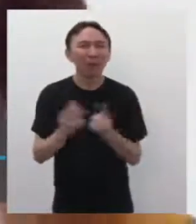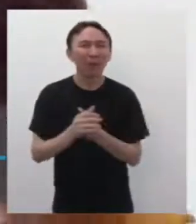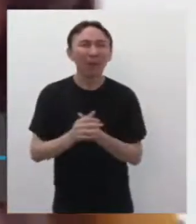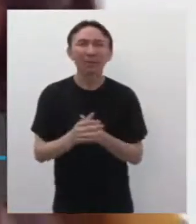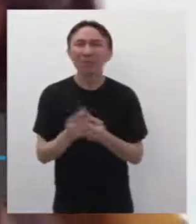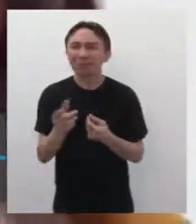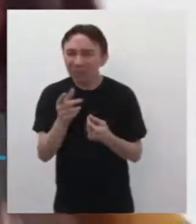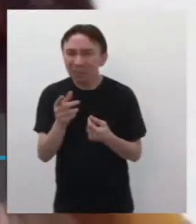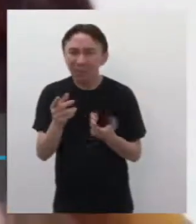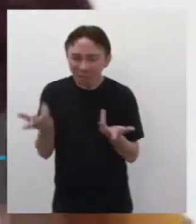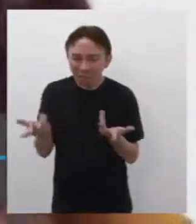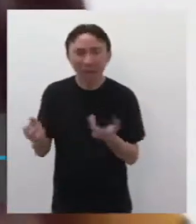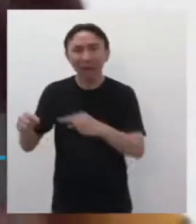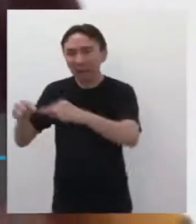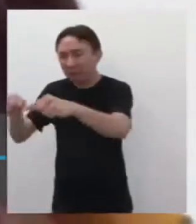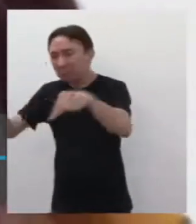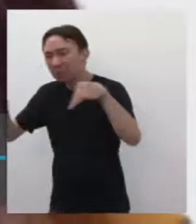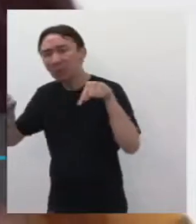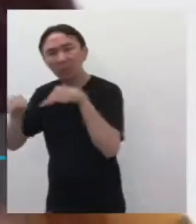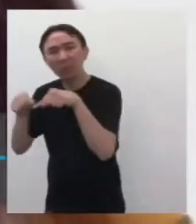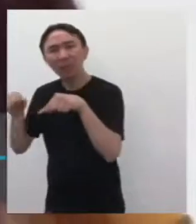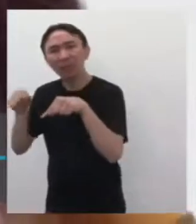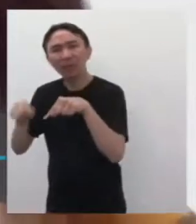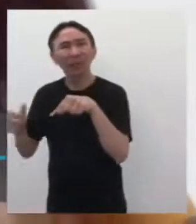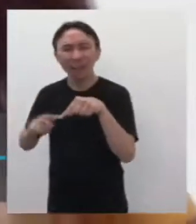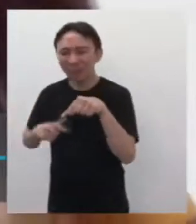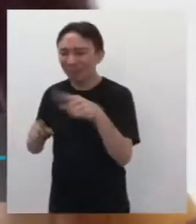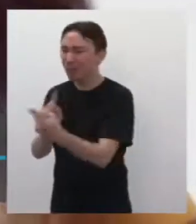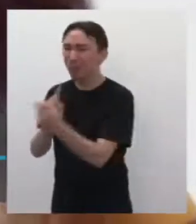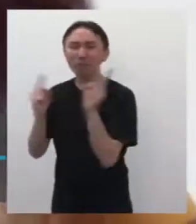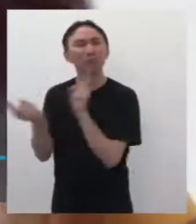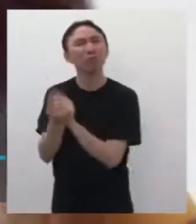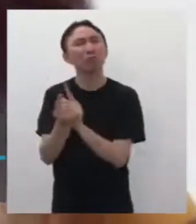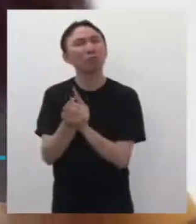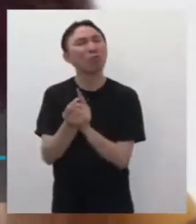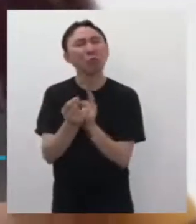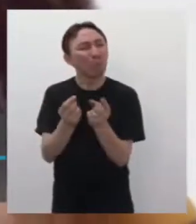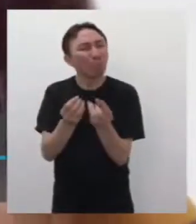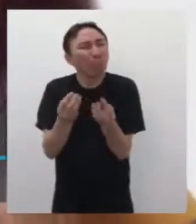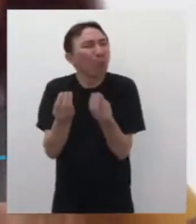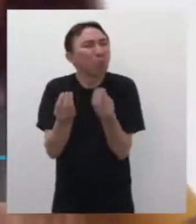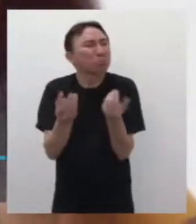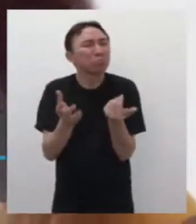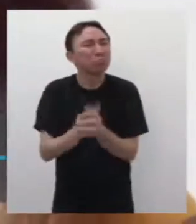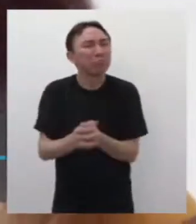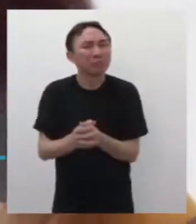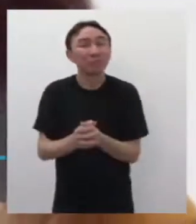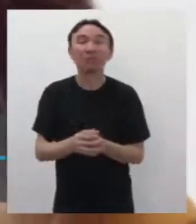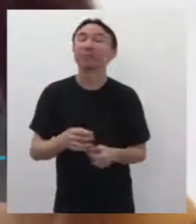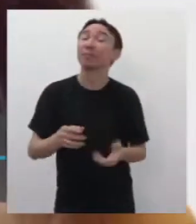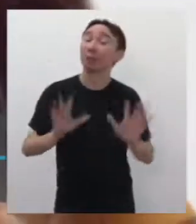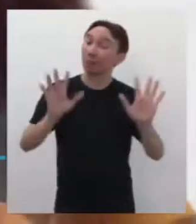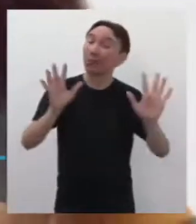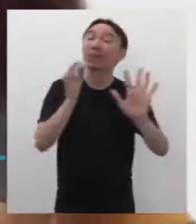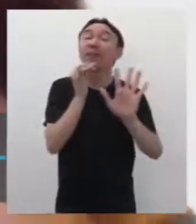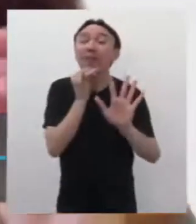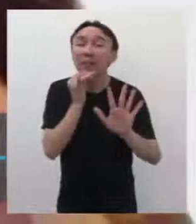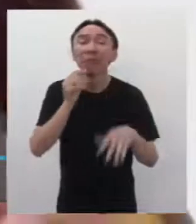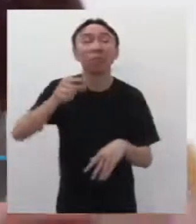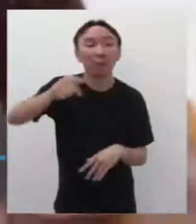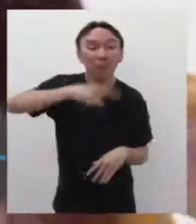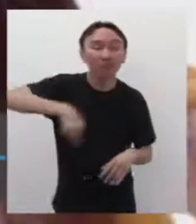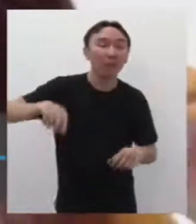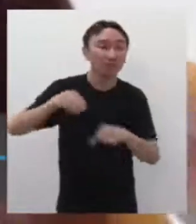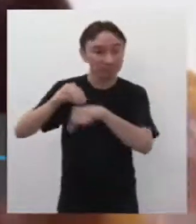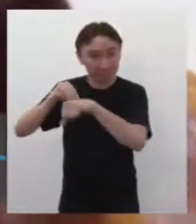Como você transforma essa sala de aula numa sala de aula invertida? Então, por exemplo, a gente recomenda que a gente tem